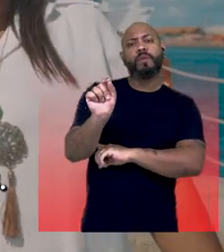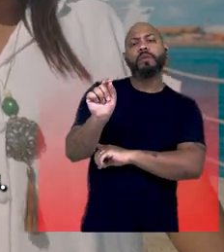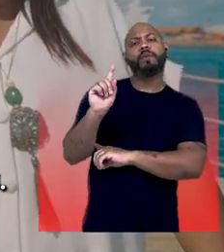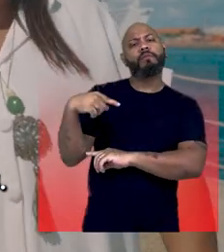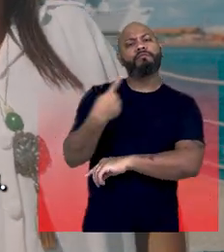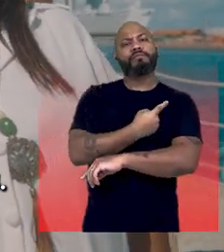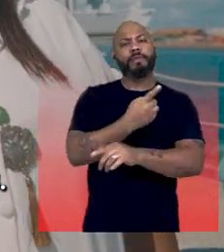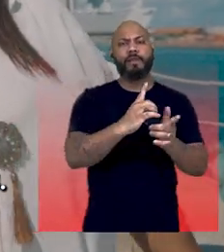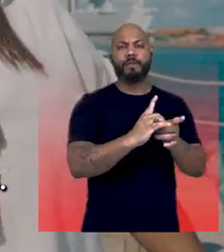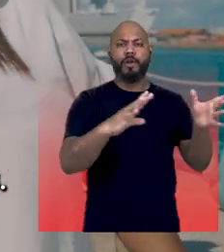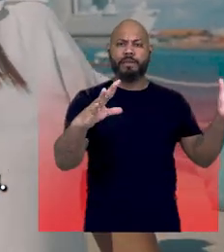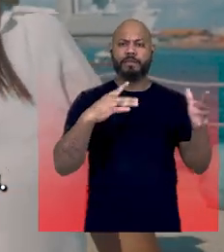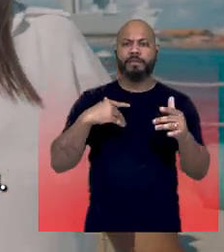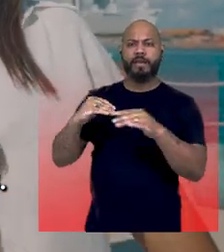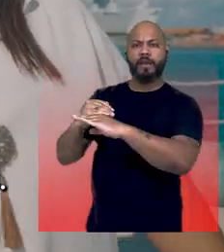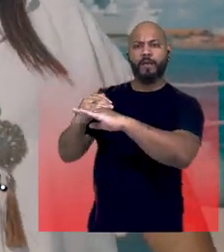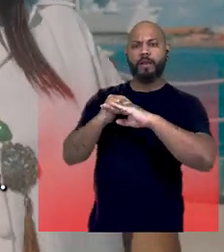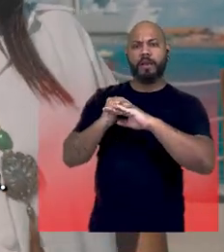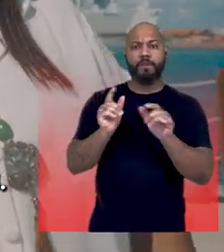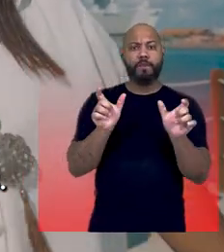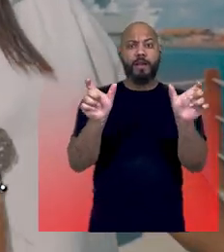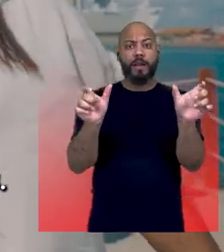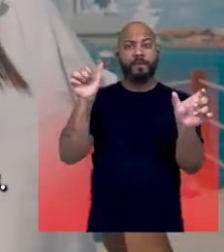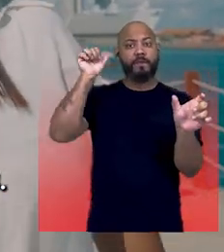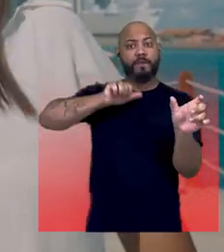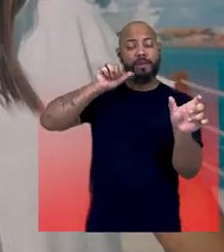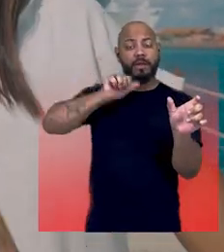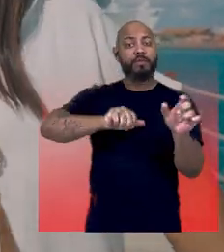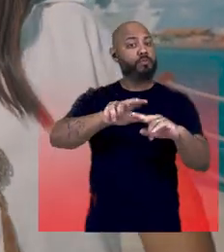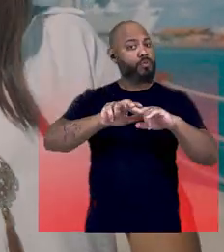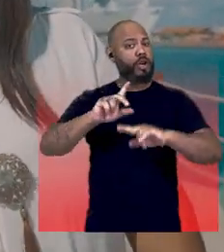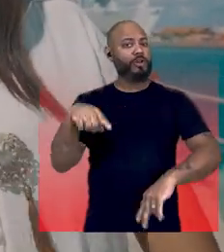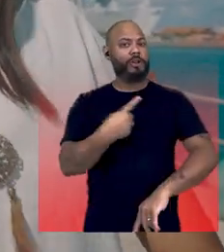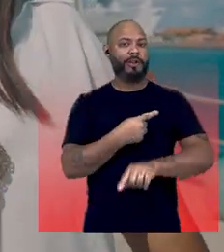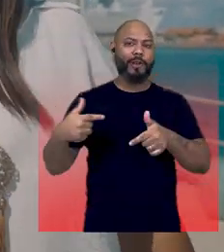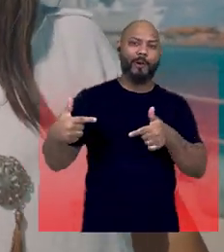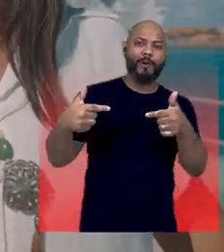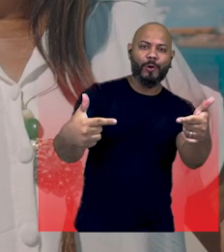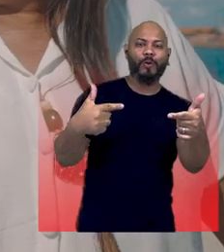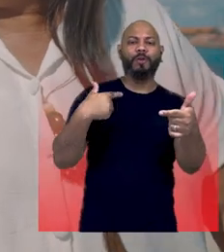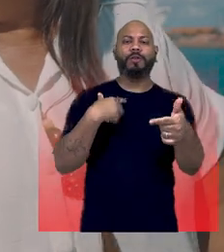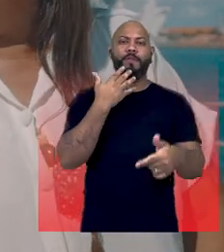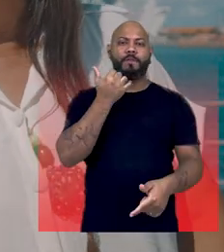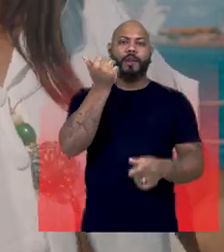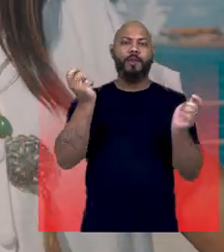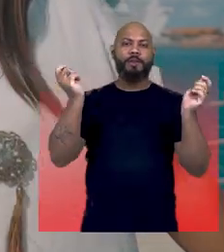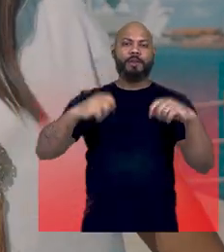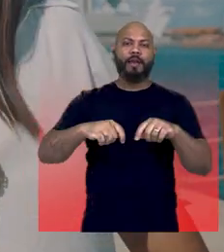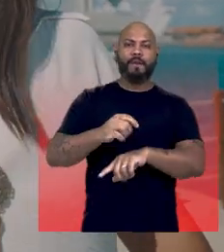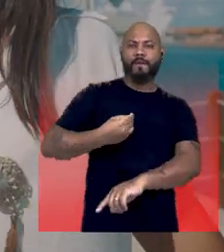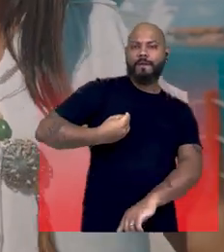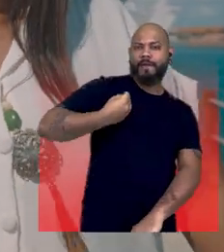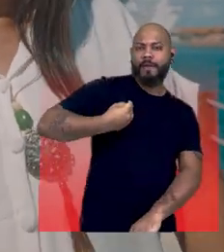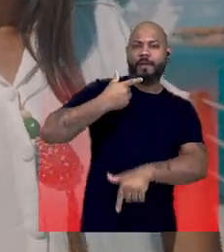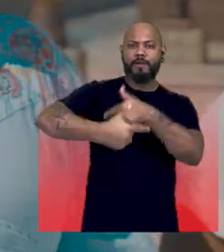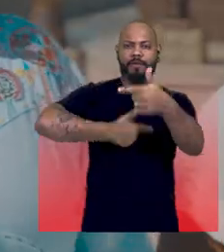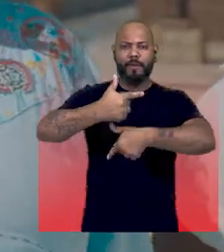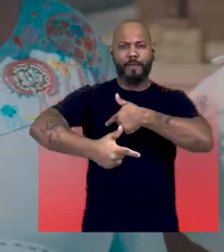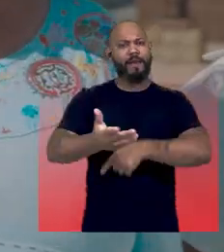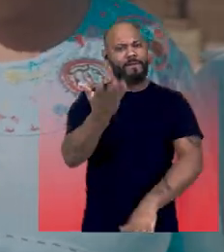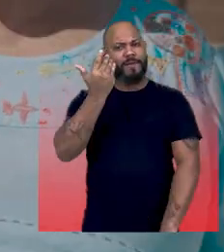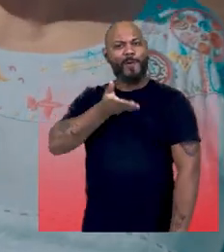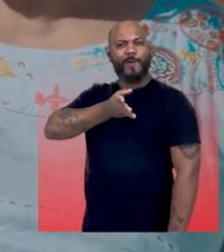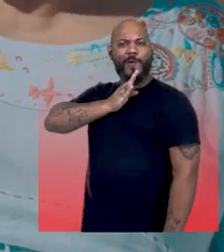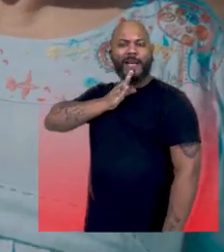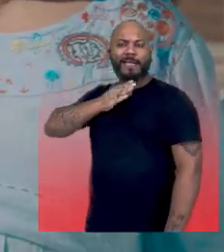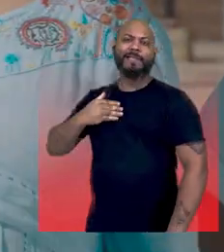A democracia e a igualdade são palavras femininas. Por isso lutamos por melhores condições de vida e de trabalho. Venha